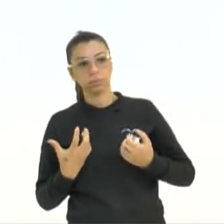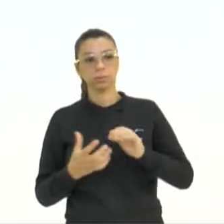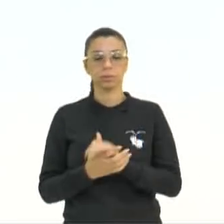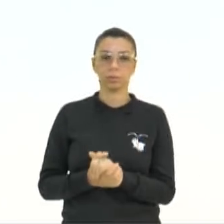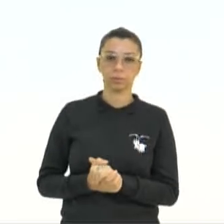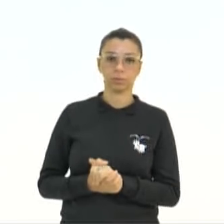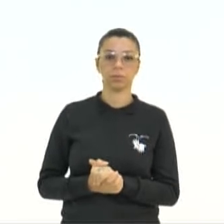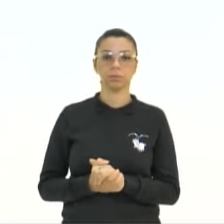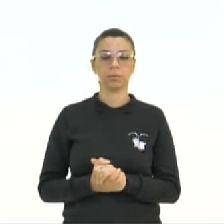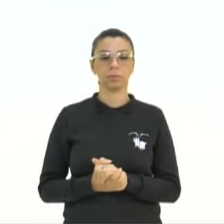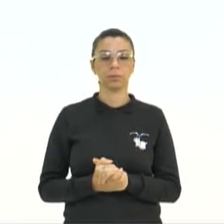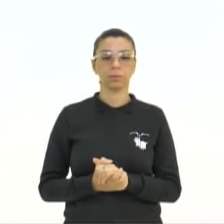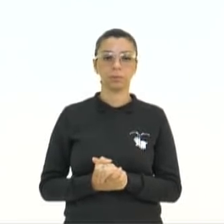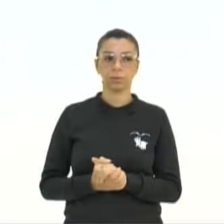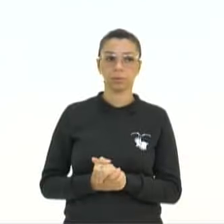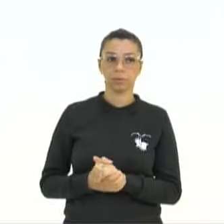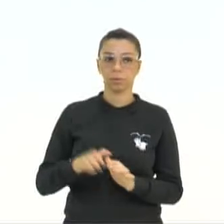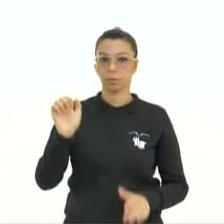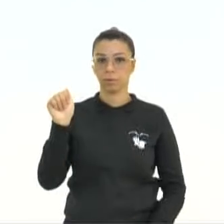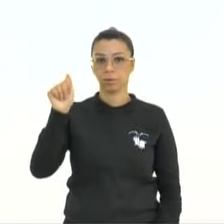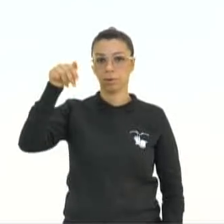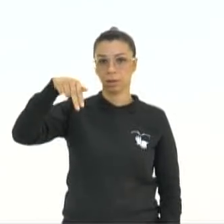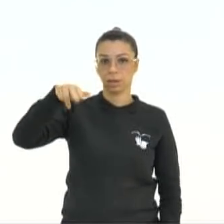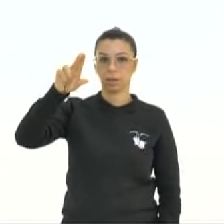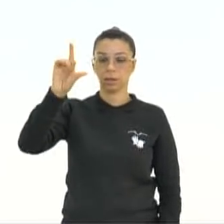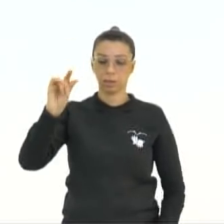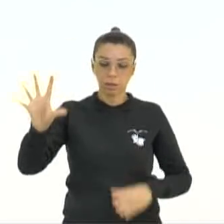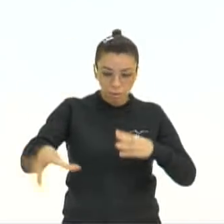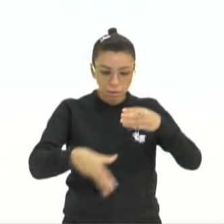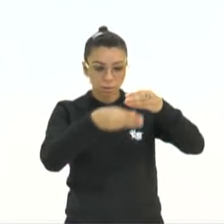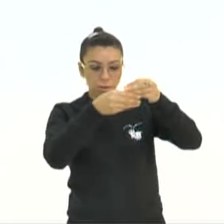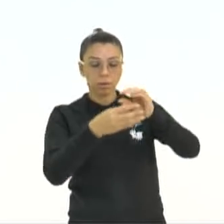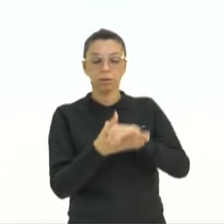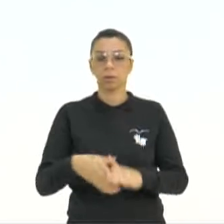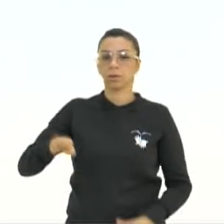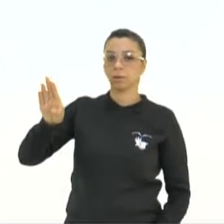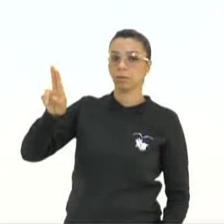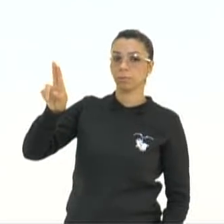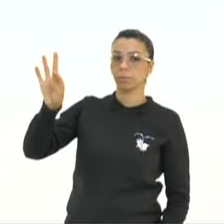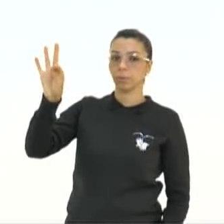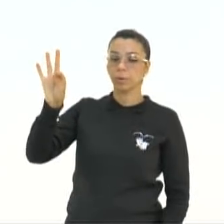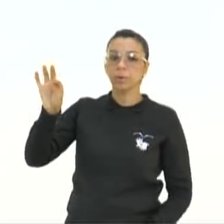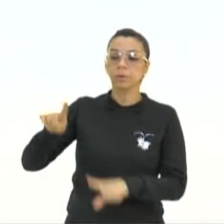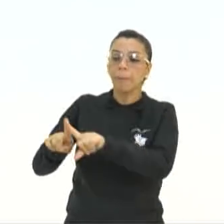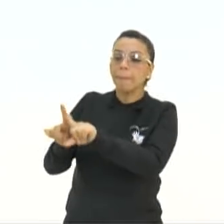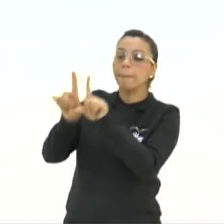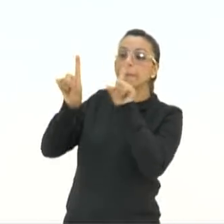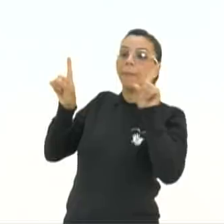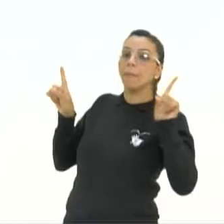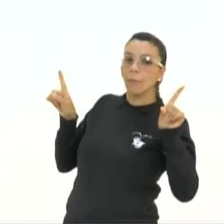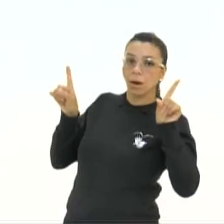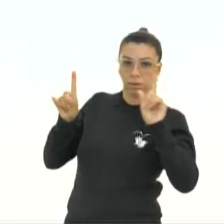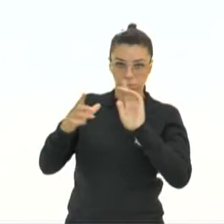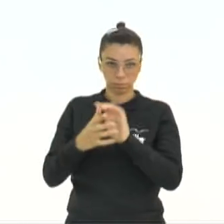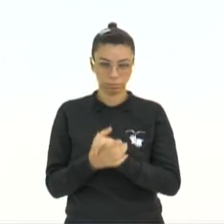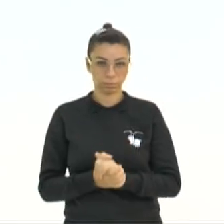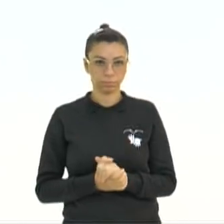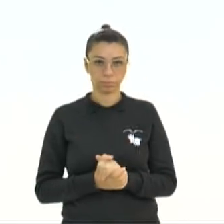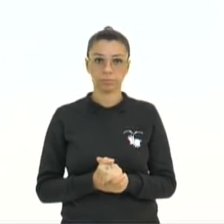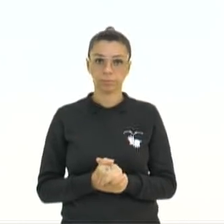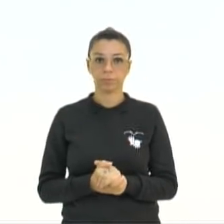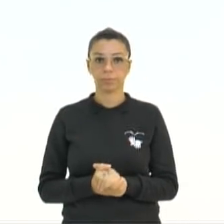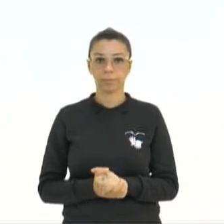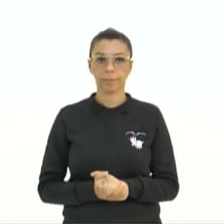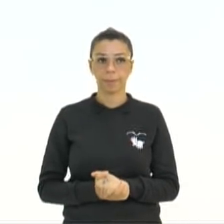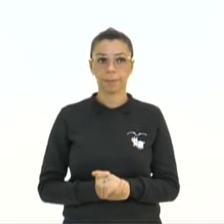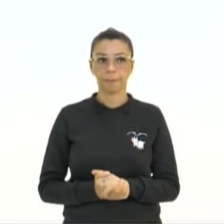ok? Então, and, tô acrescentando alguma coisa. O but é aquela paradinha, mas, o que mais?